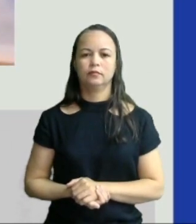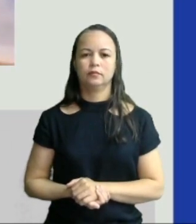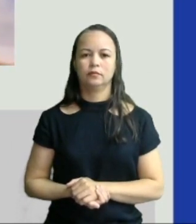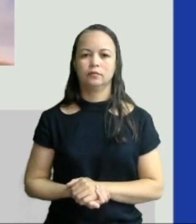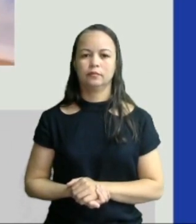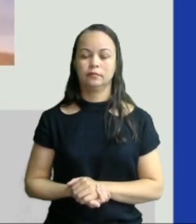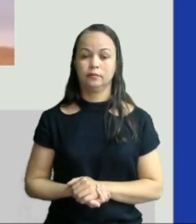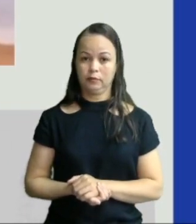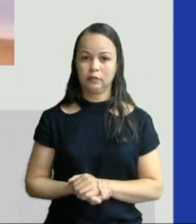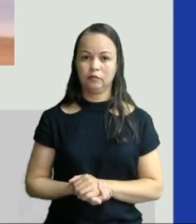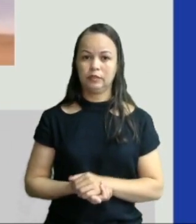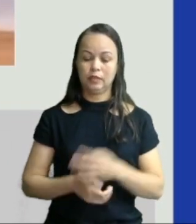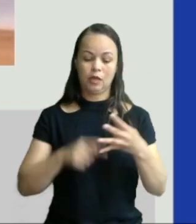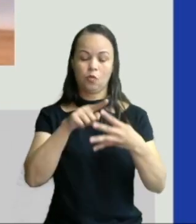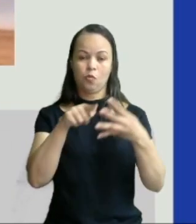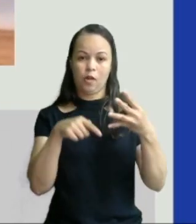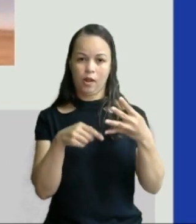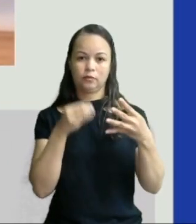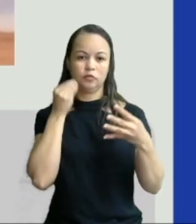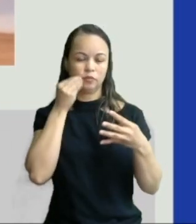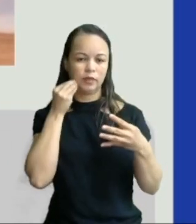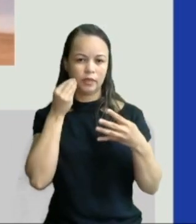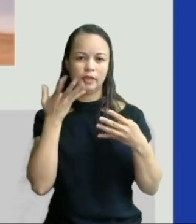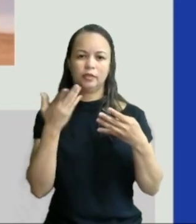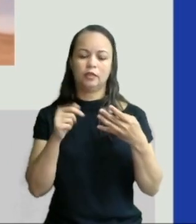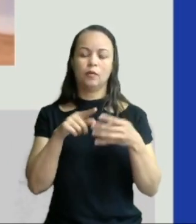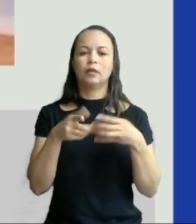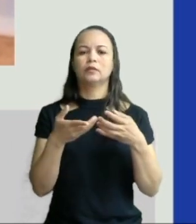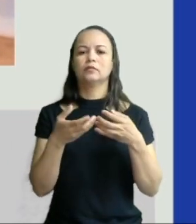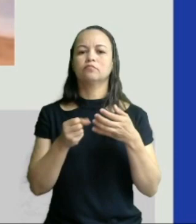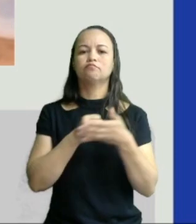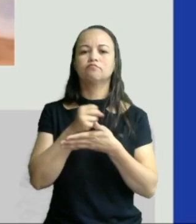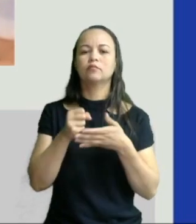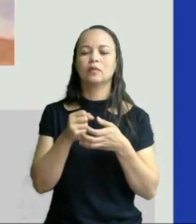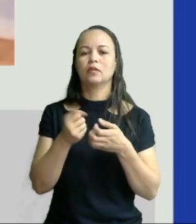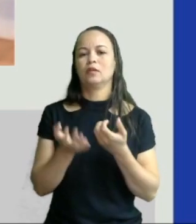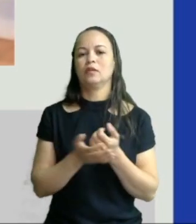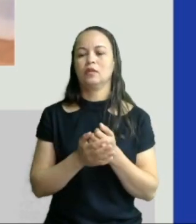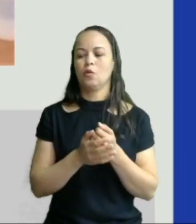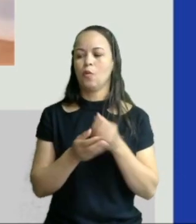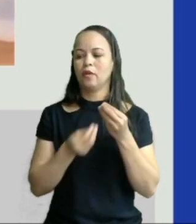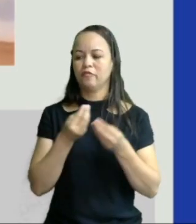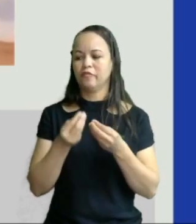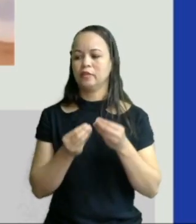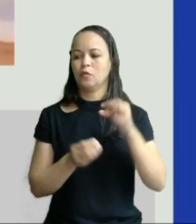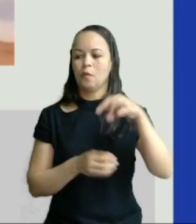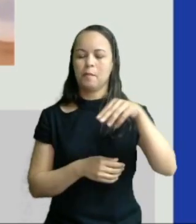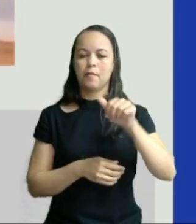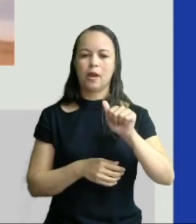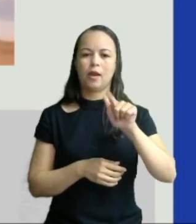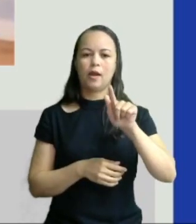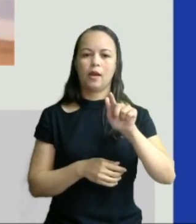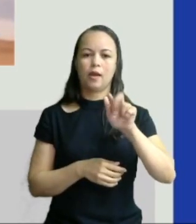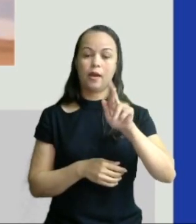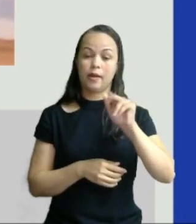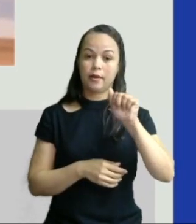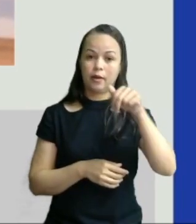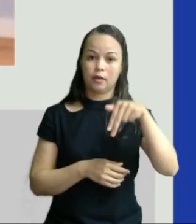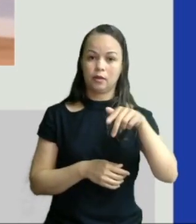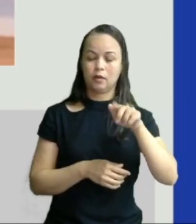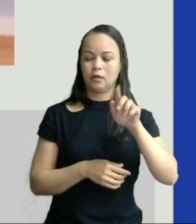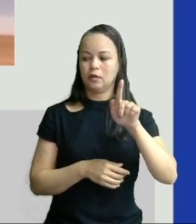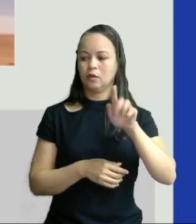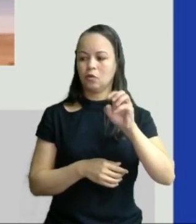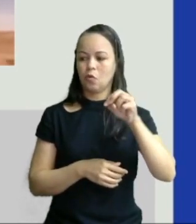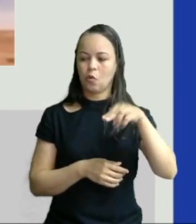Vamos fazer então 4 experiências que são baseadas num tal de efeito Marangoni. O efeito tem esse nome estranho porque quem conseguiu descrever